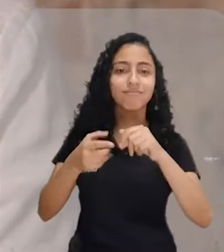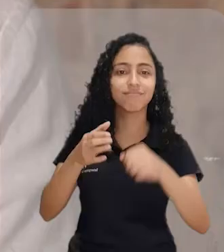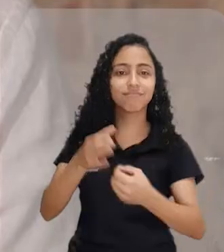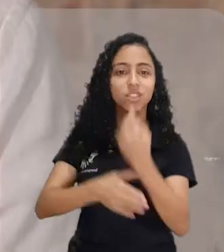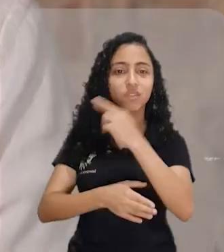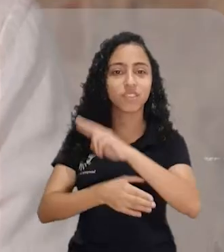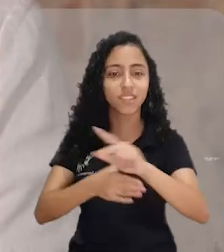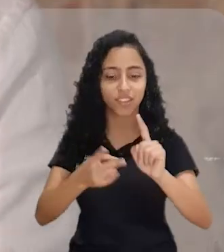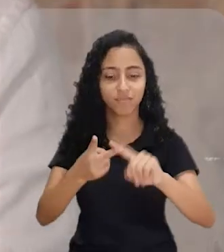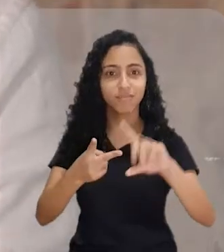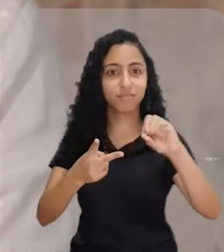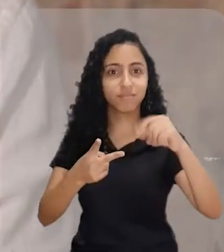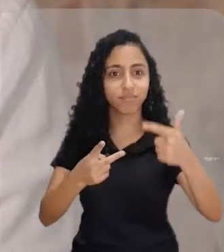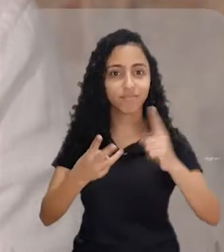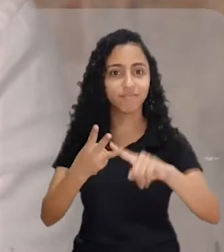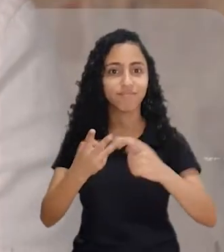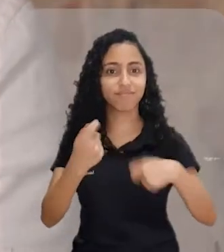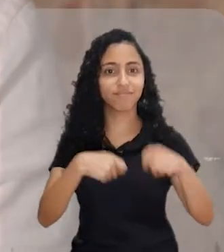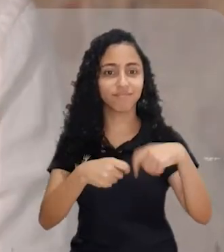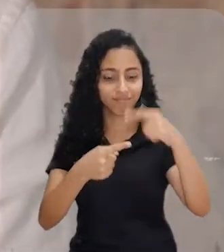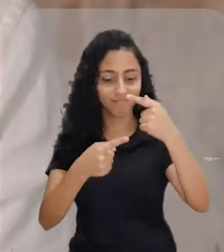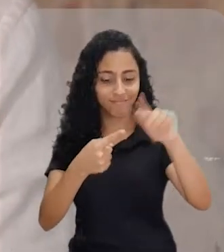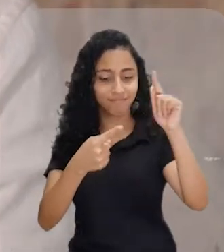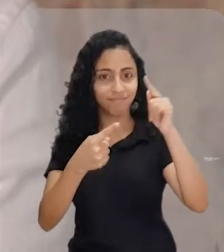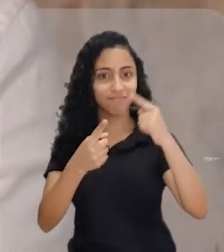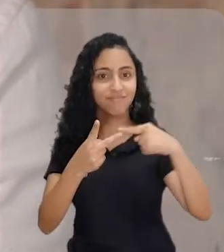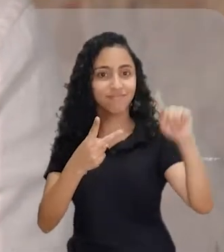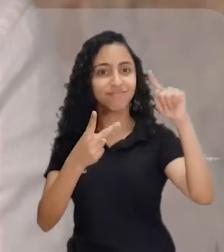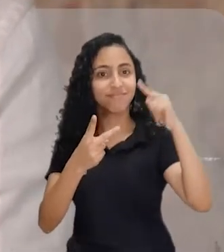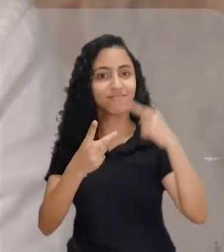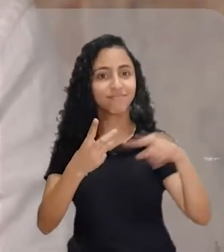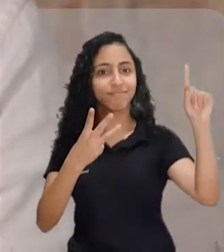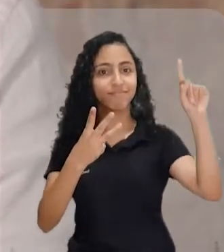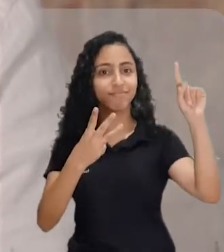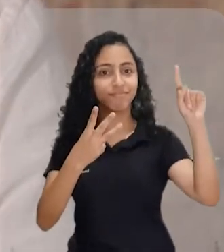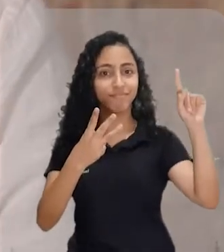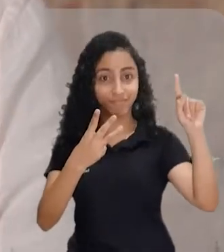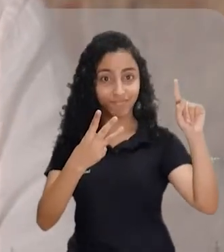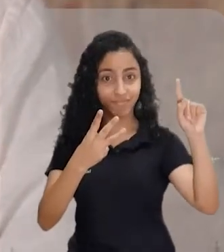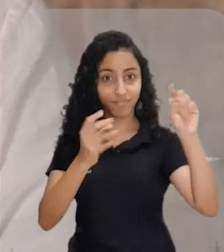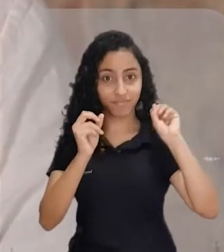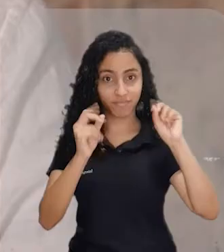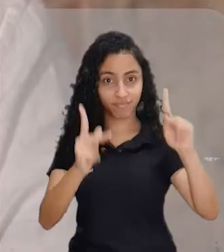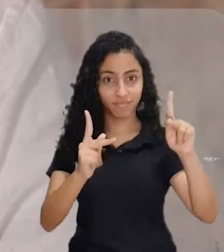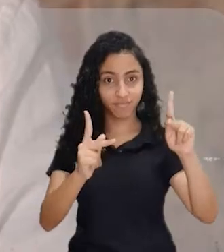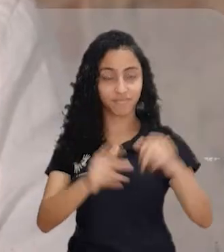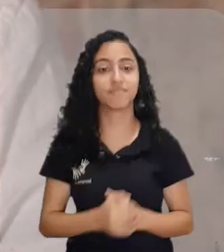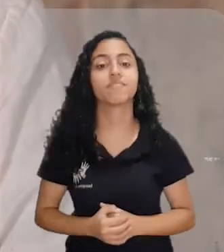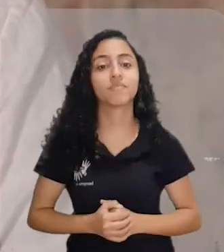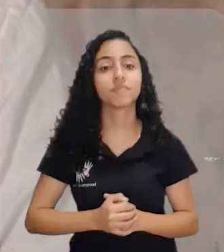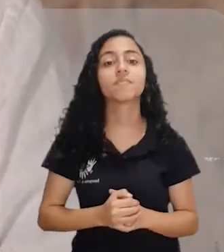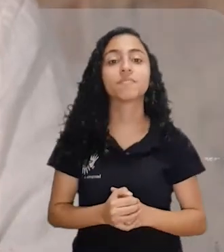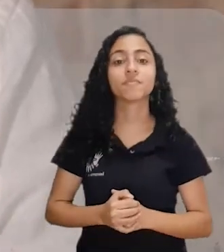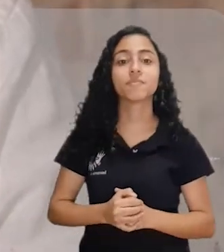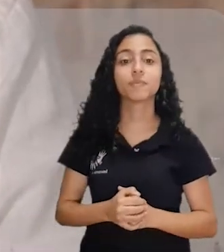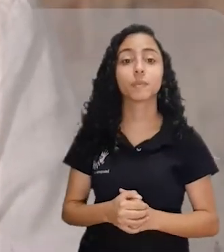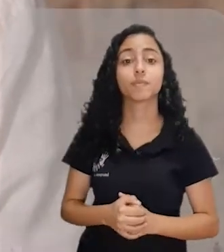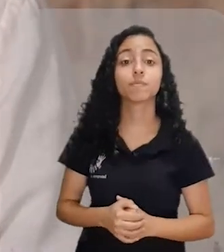um ganho em biodiversidade, em carbono e vou ter uma redução de custo significativa também.